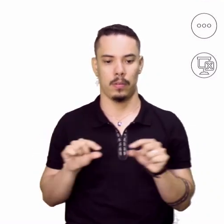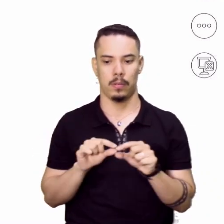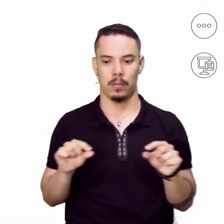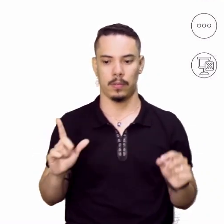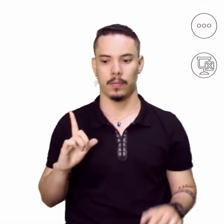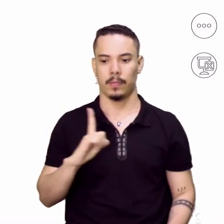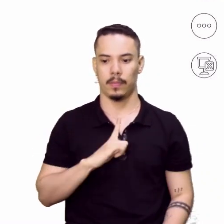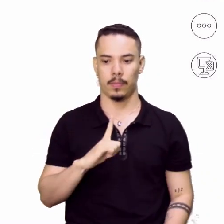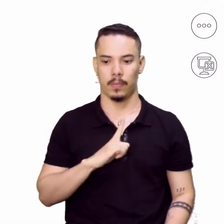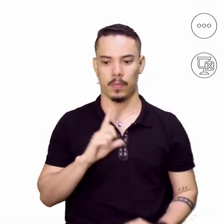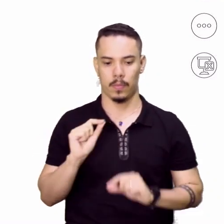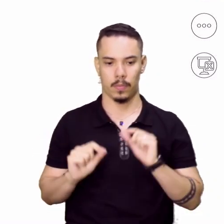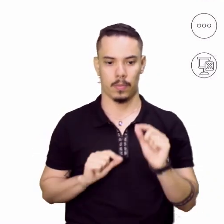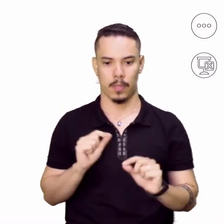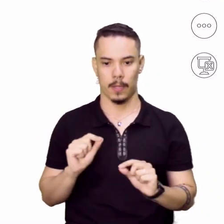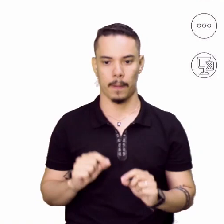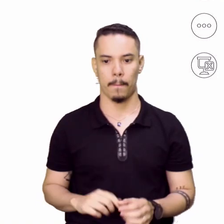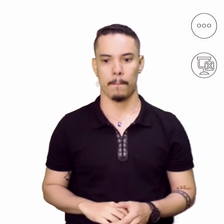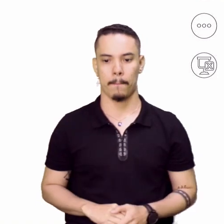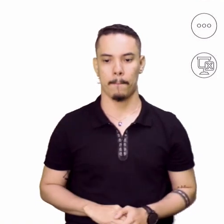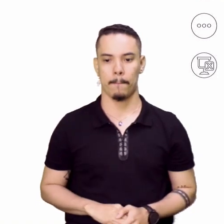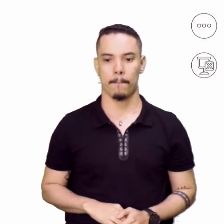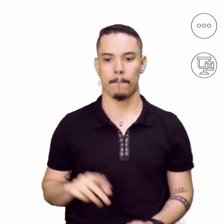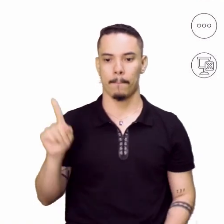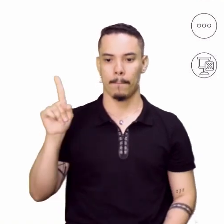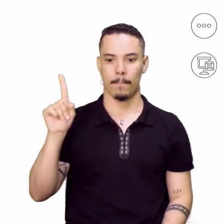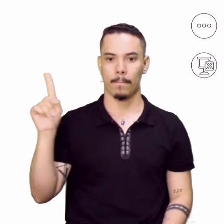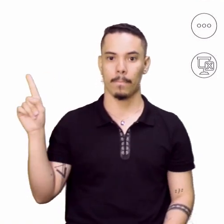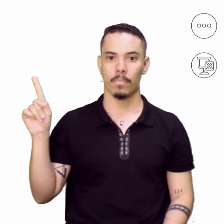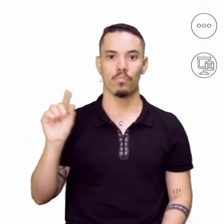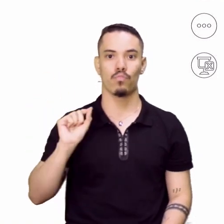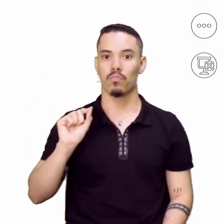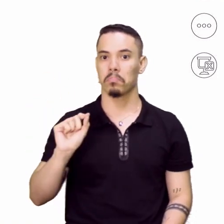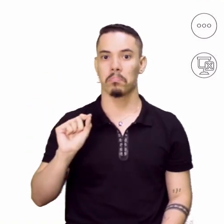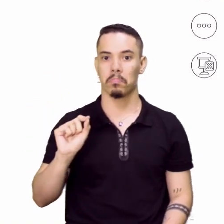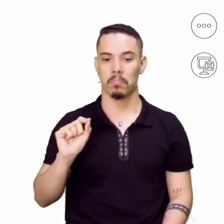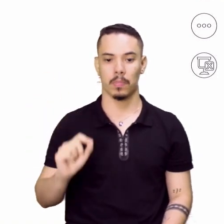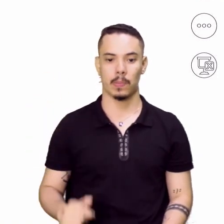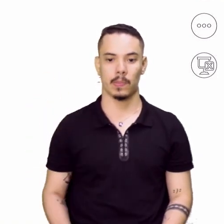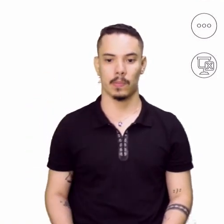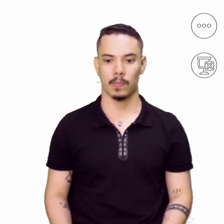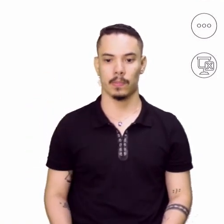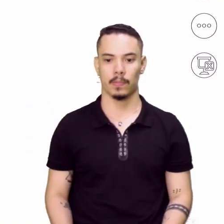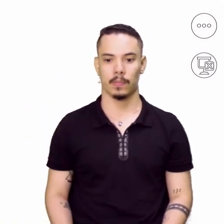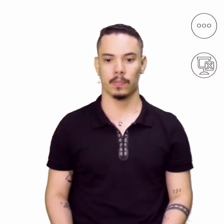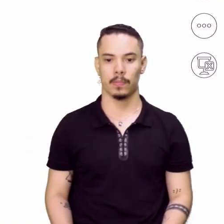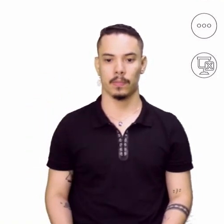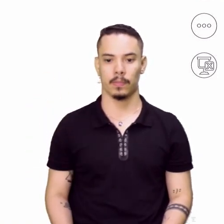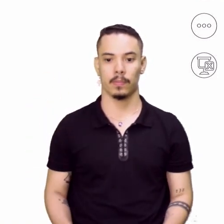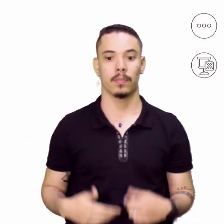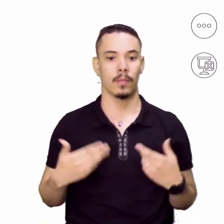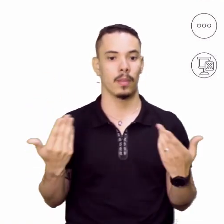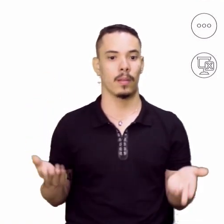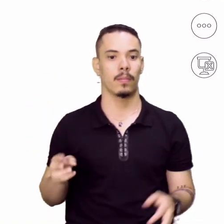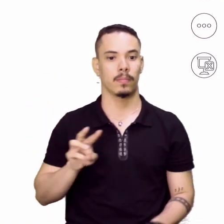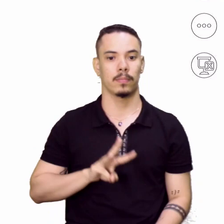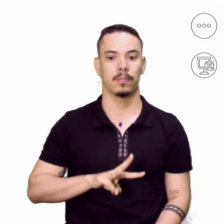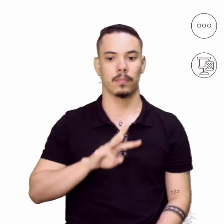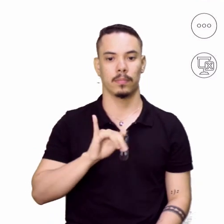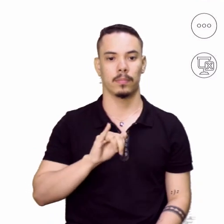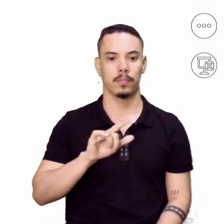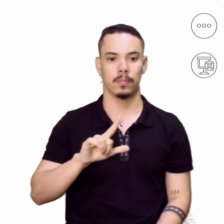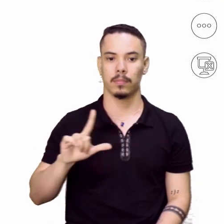tem aí o want sim que que é isso aí cadê o Will Na minha frase